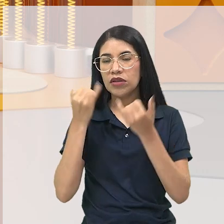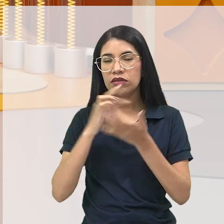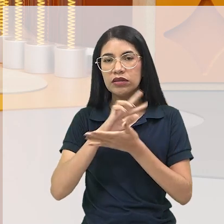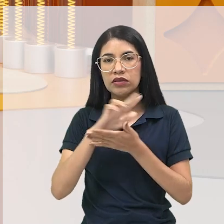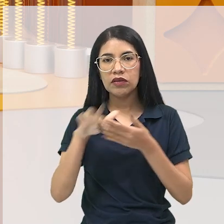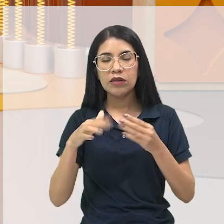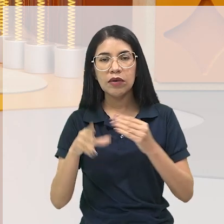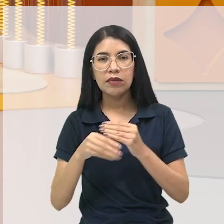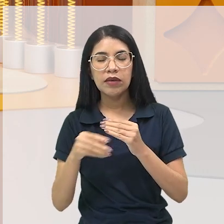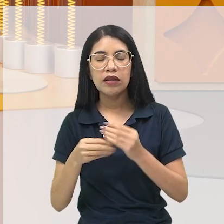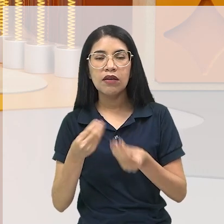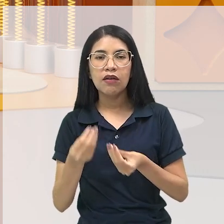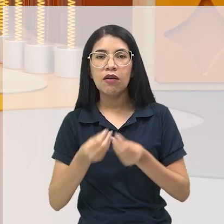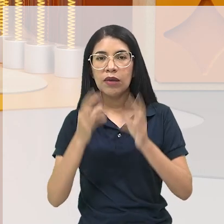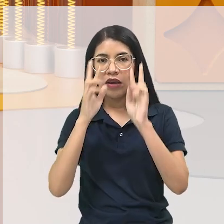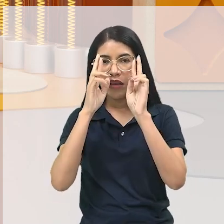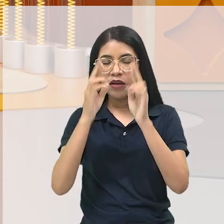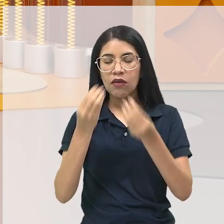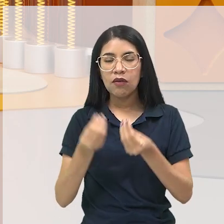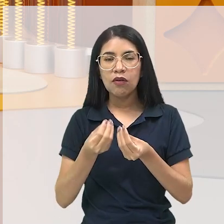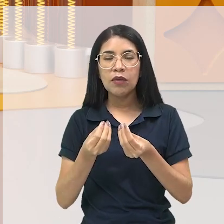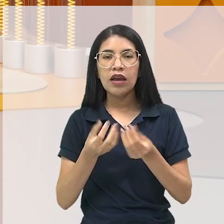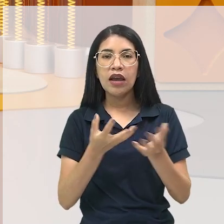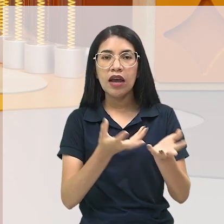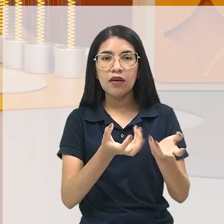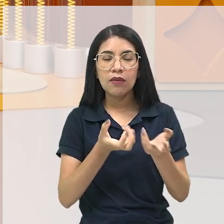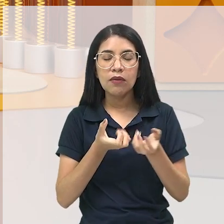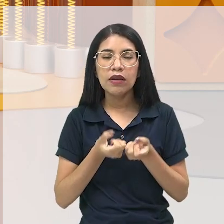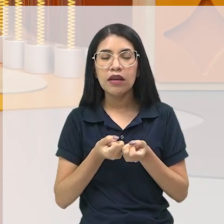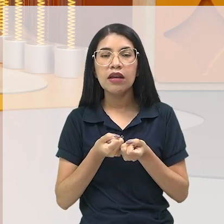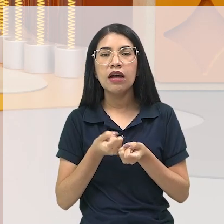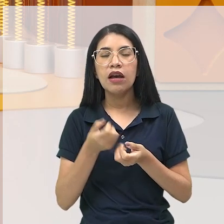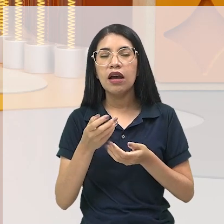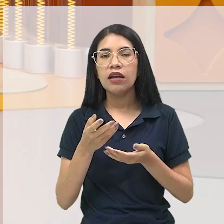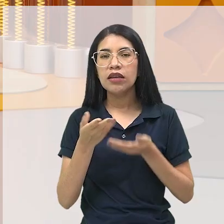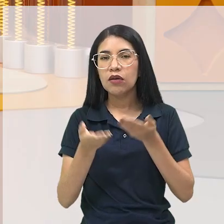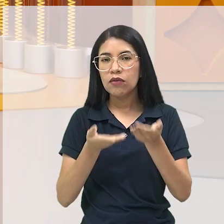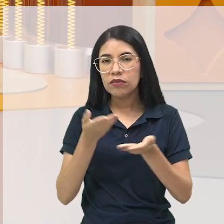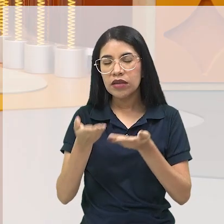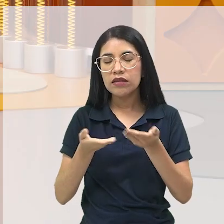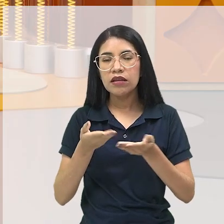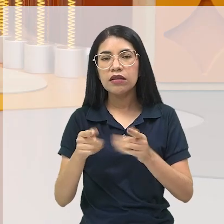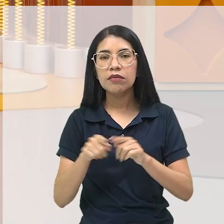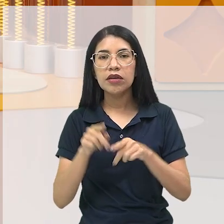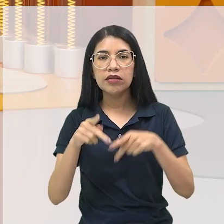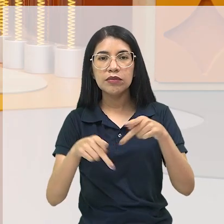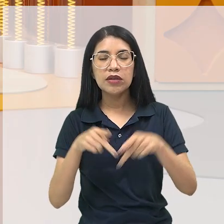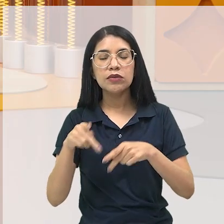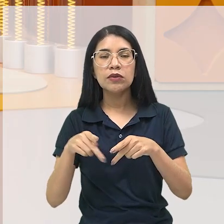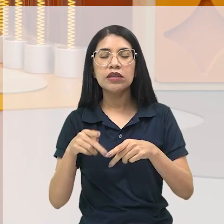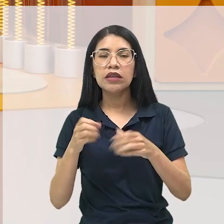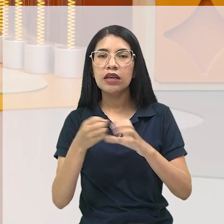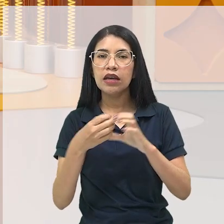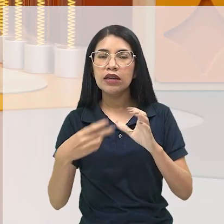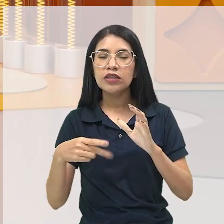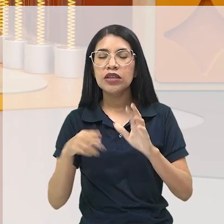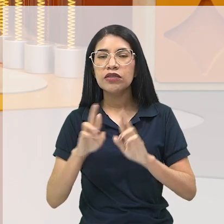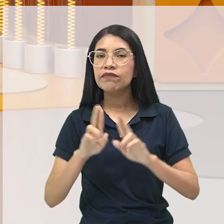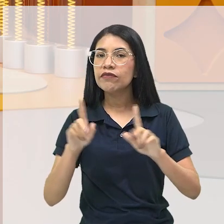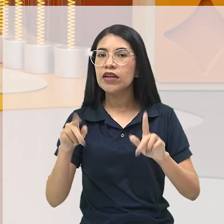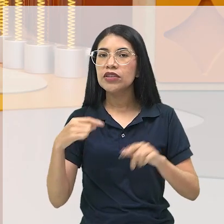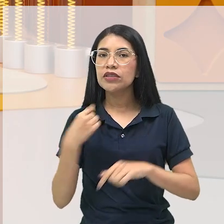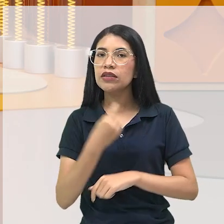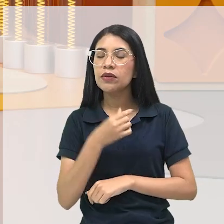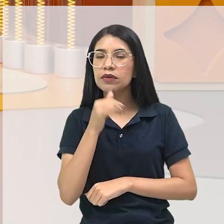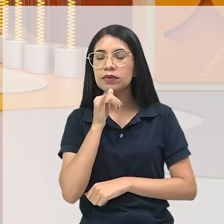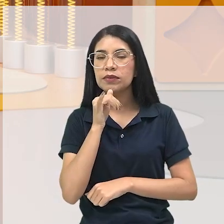ideia de tolerância, de como se deve receber, como se deve ser o trato, né, das pessoas que têm essas características diferentes da